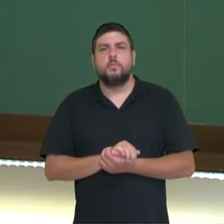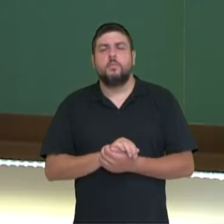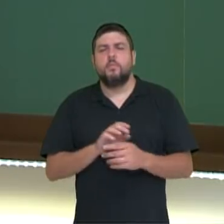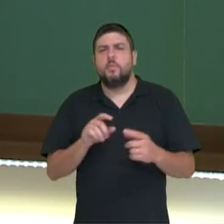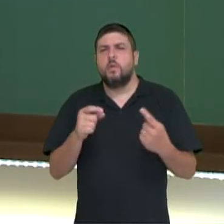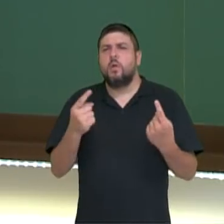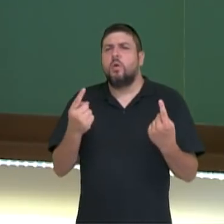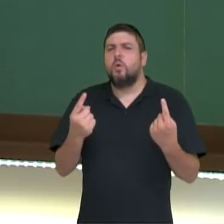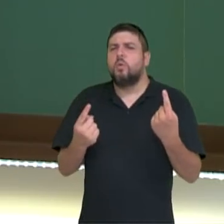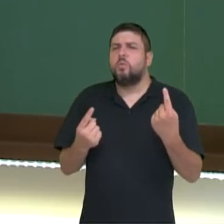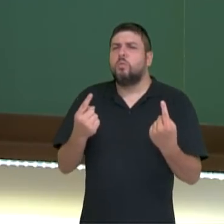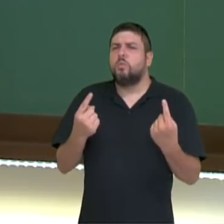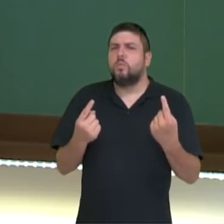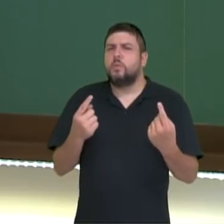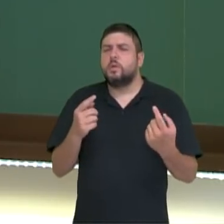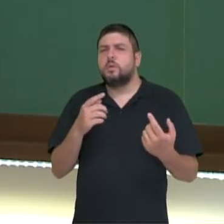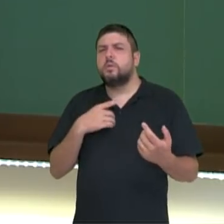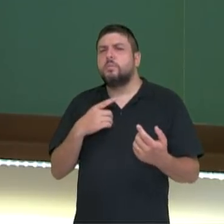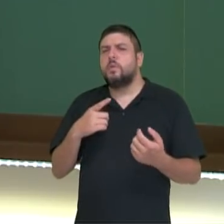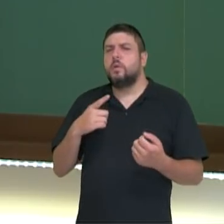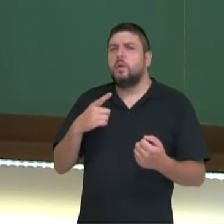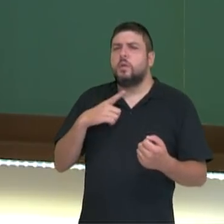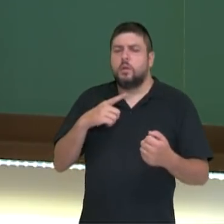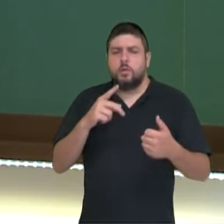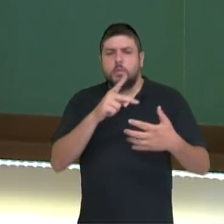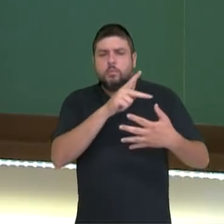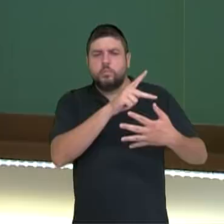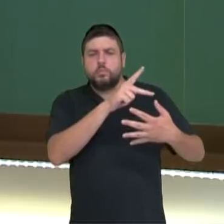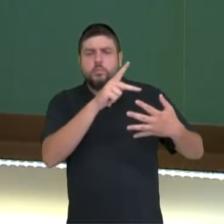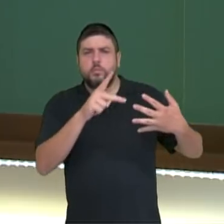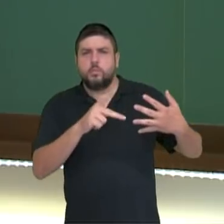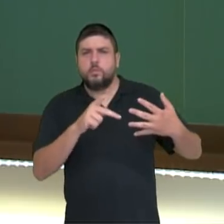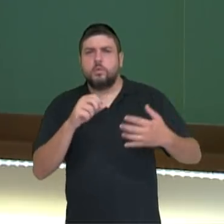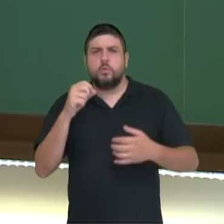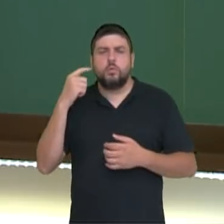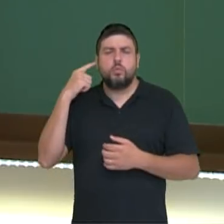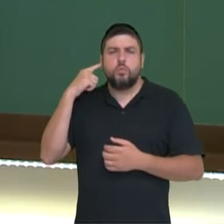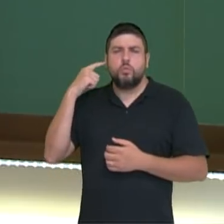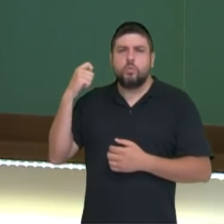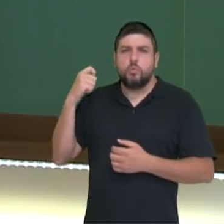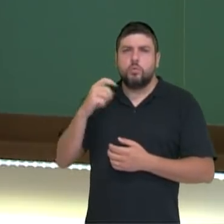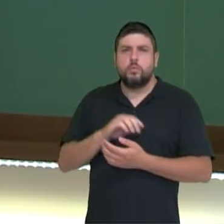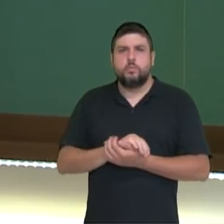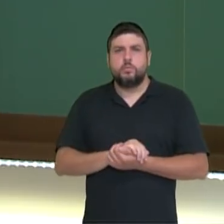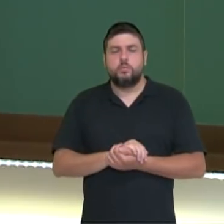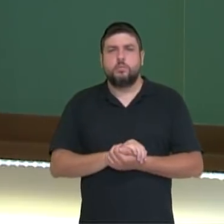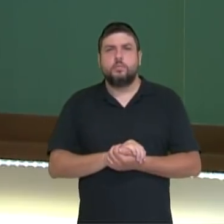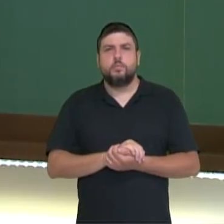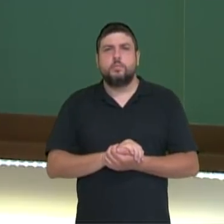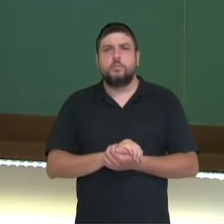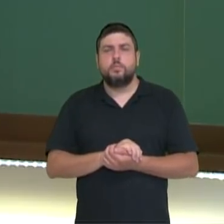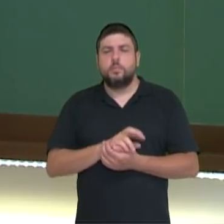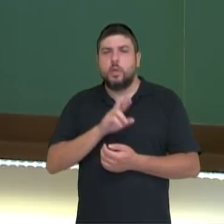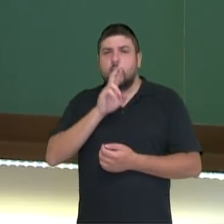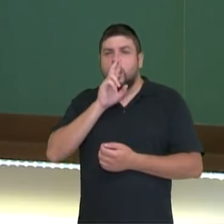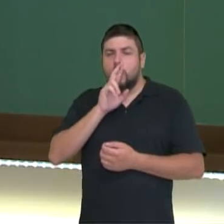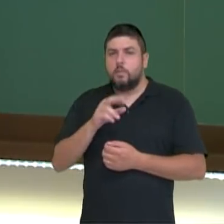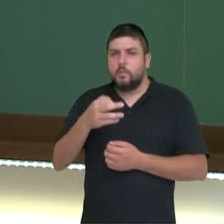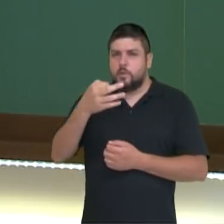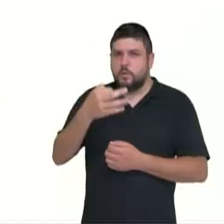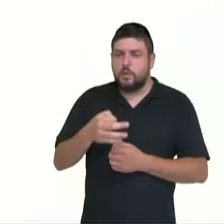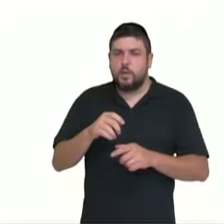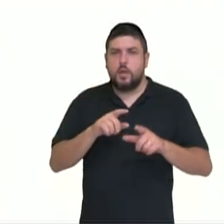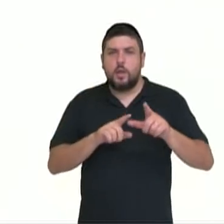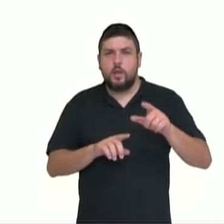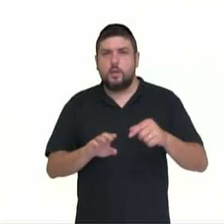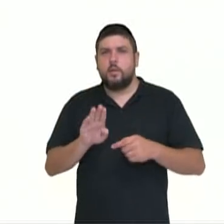as propriedades do som referentes ao estudo da acústica? Resposta correta é a letra B,